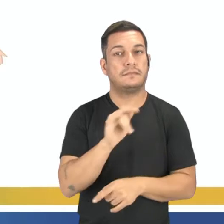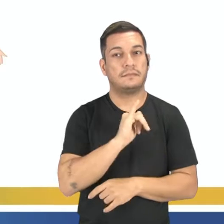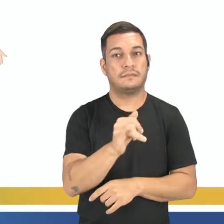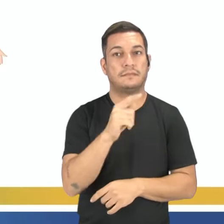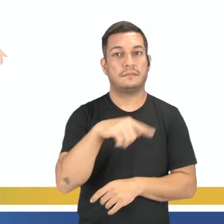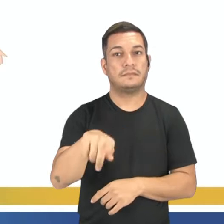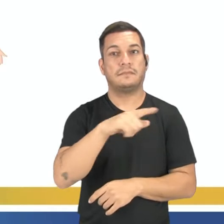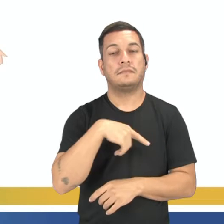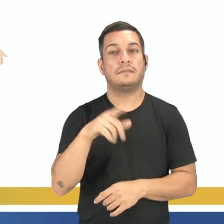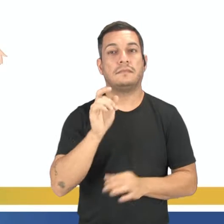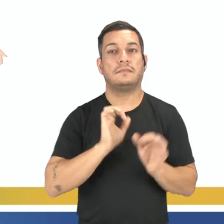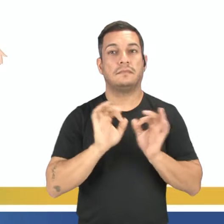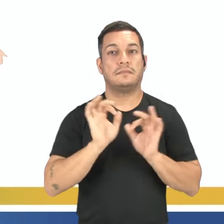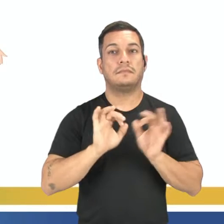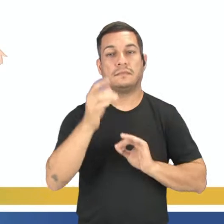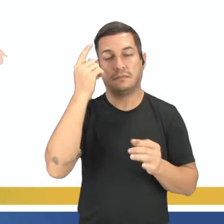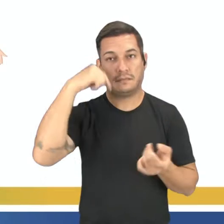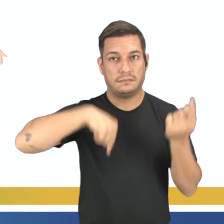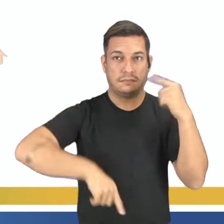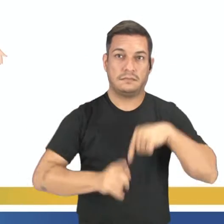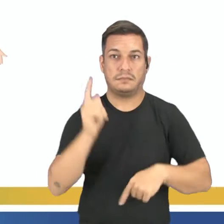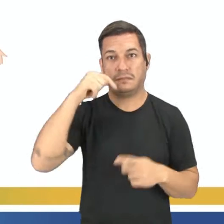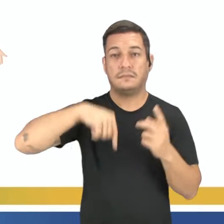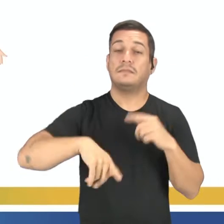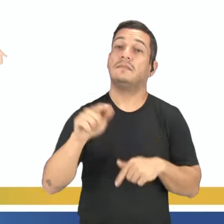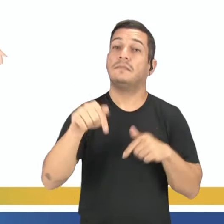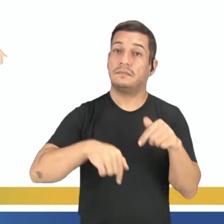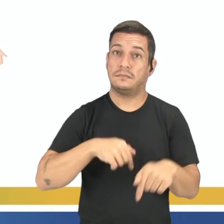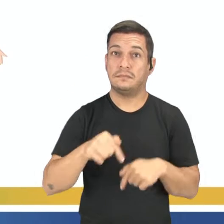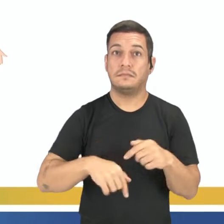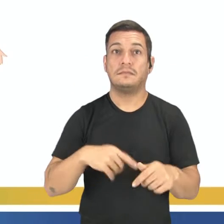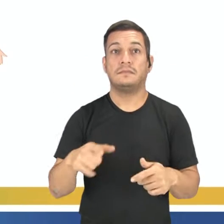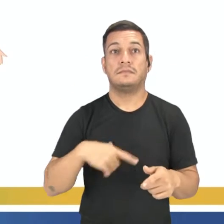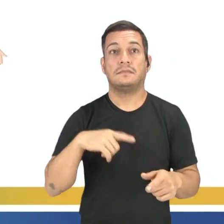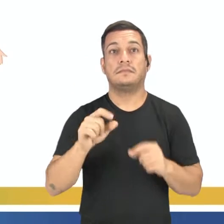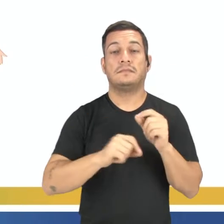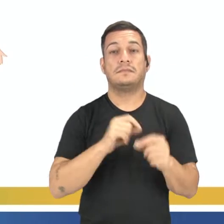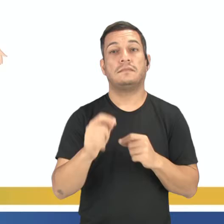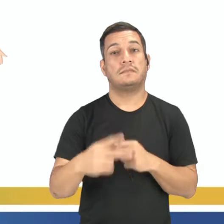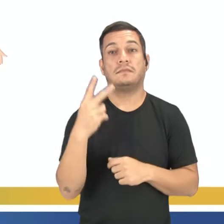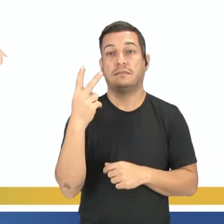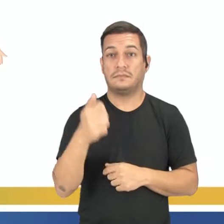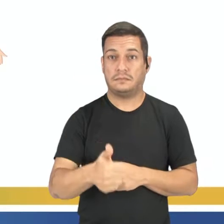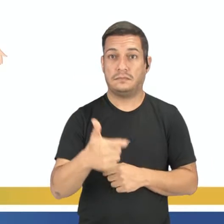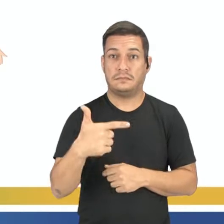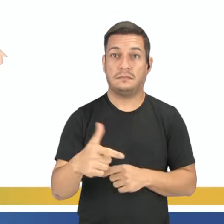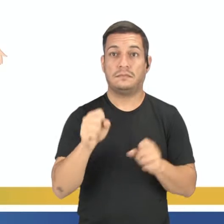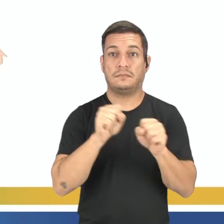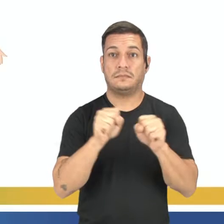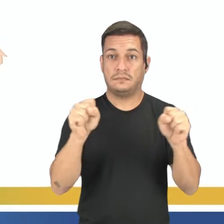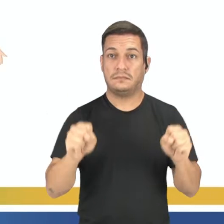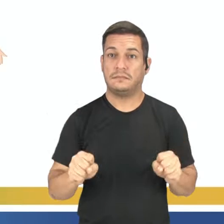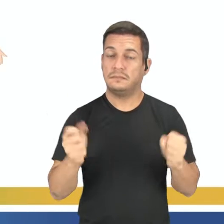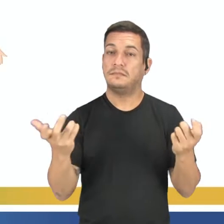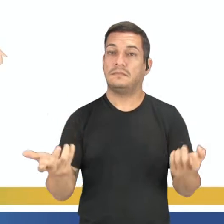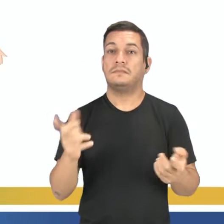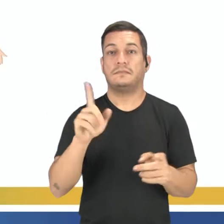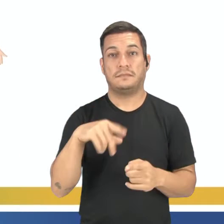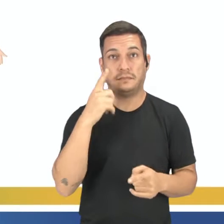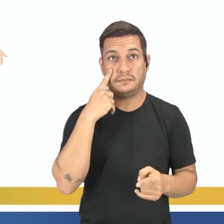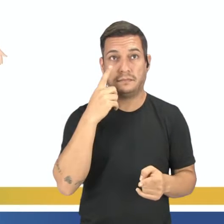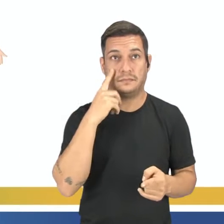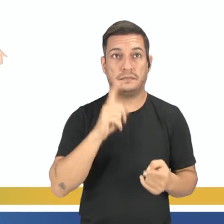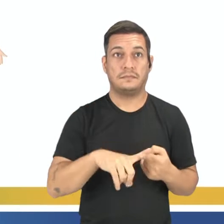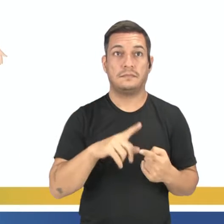que o nosso organismo é uma imensa usina química e ele é composto por 12 sistemas, tá? São